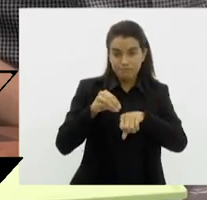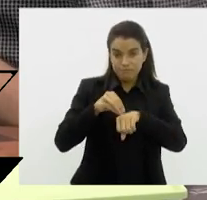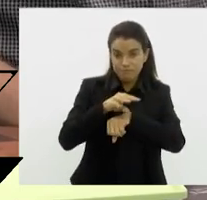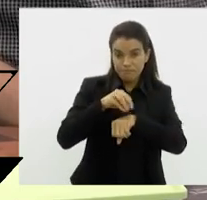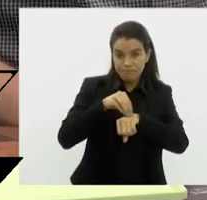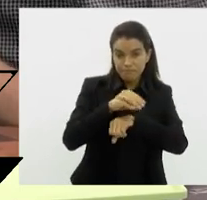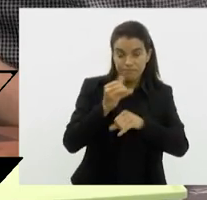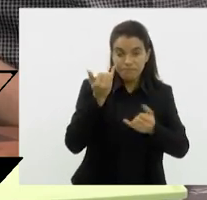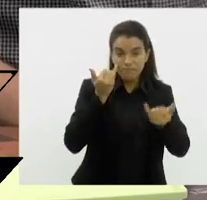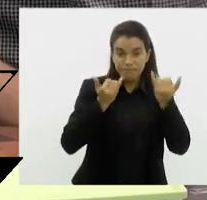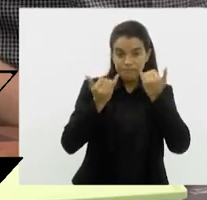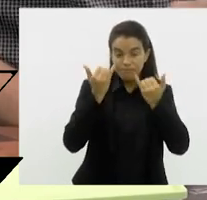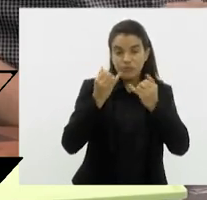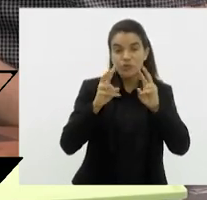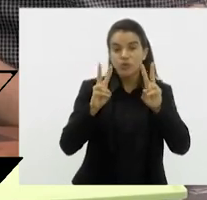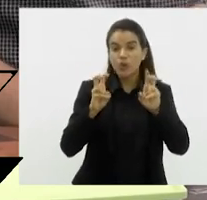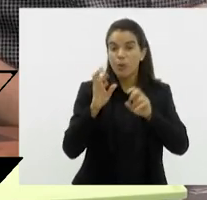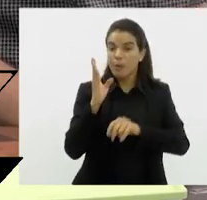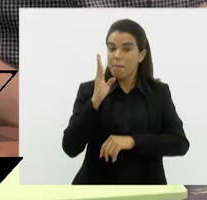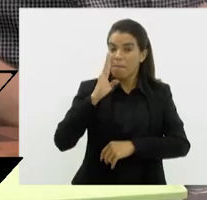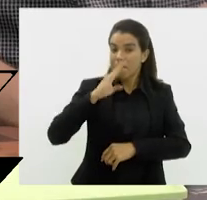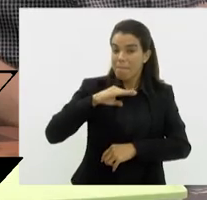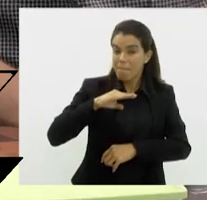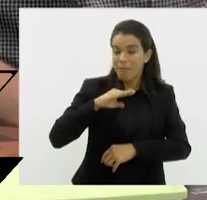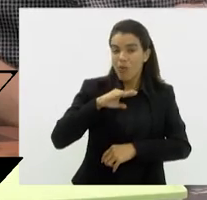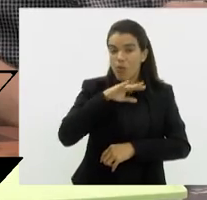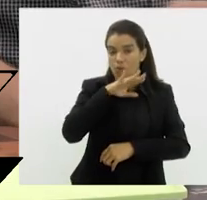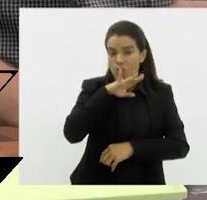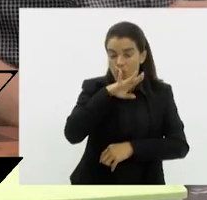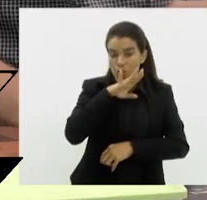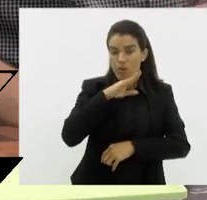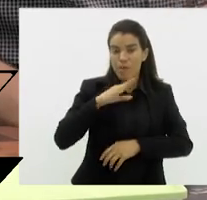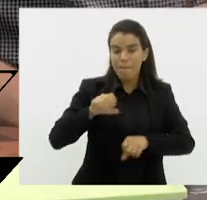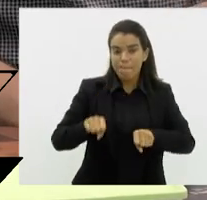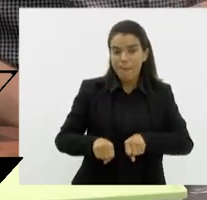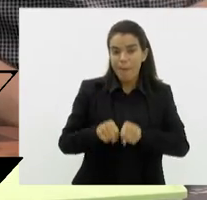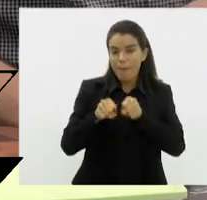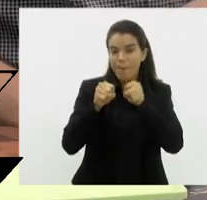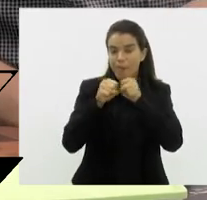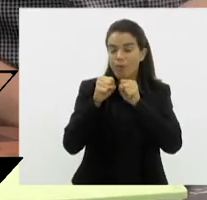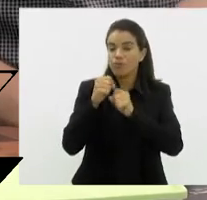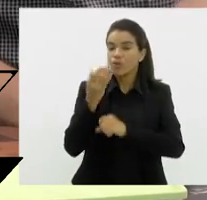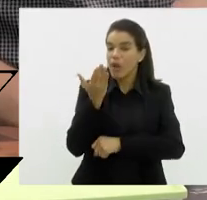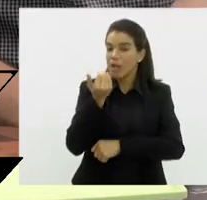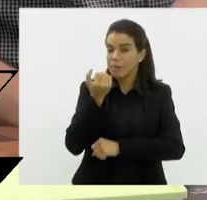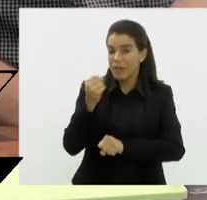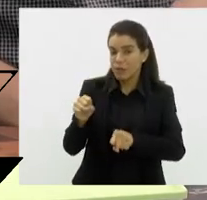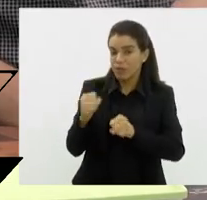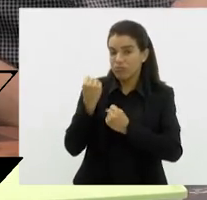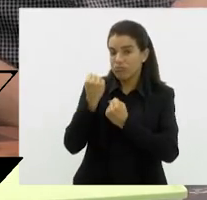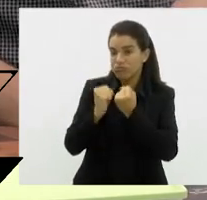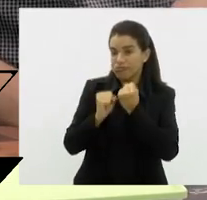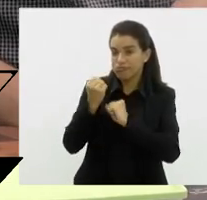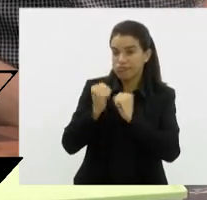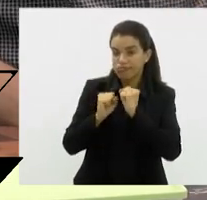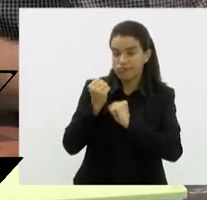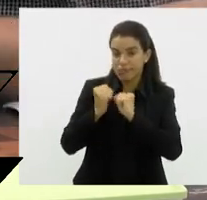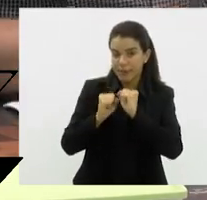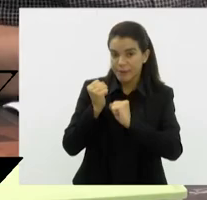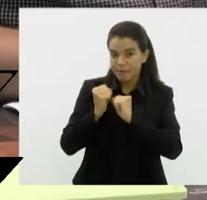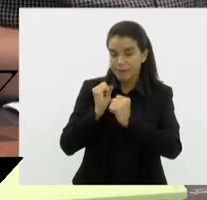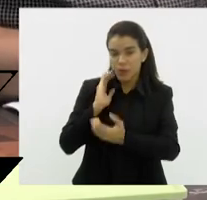informativo sobre os malefícios dos alimentos ultraprocessados, que estabelece diretrizes para o